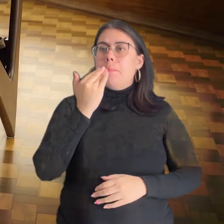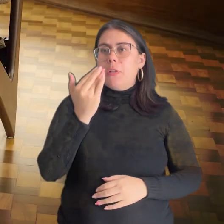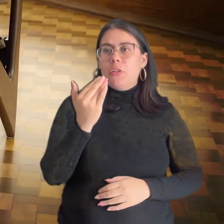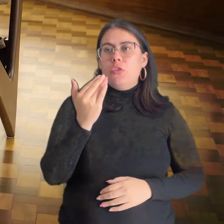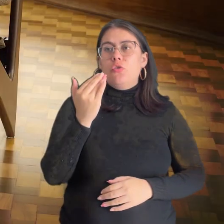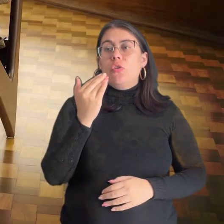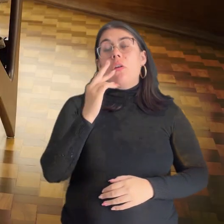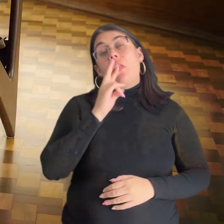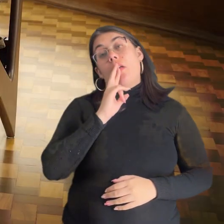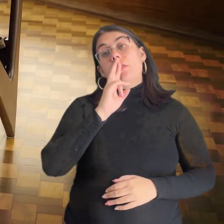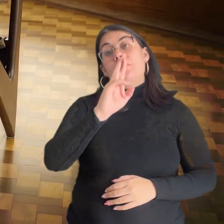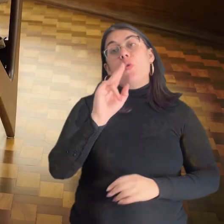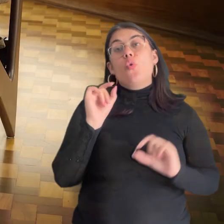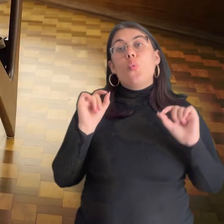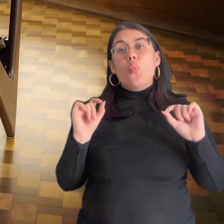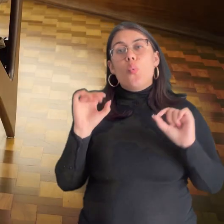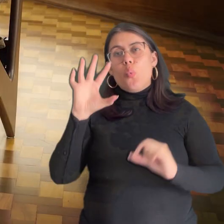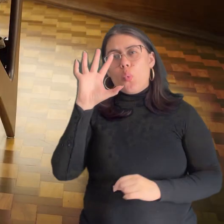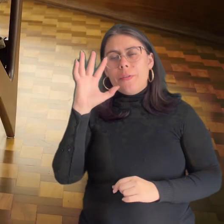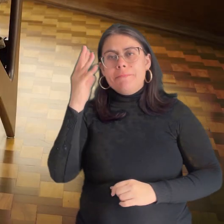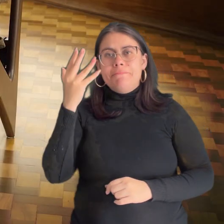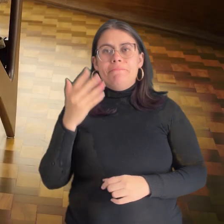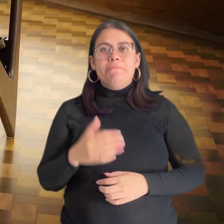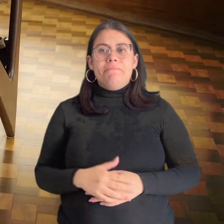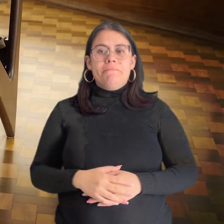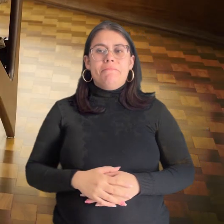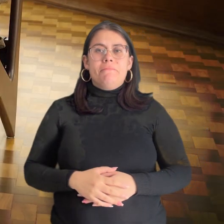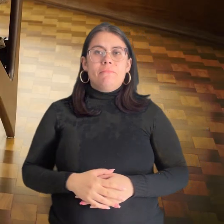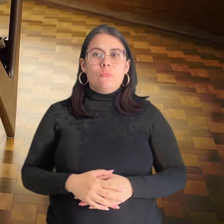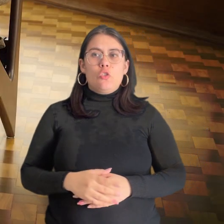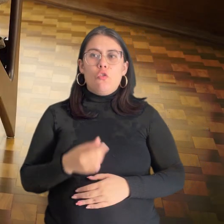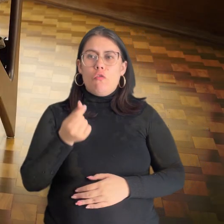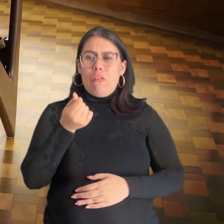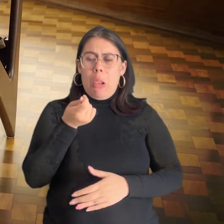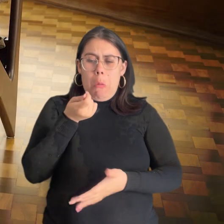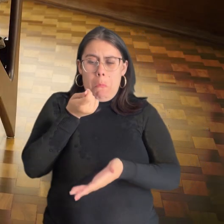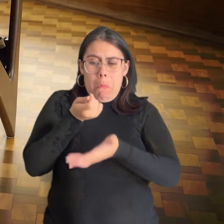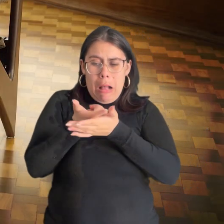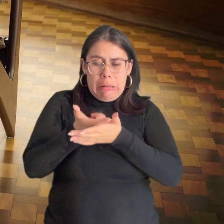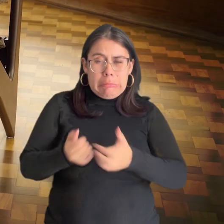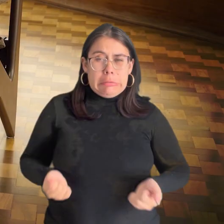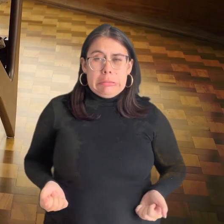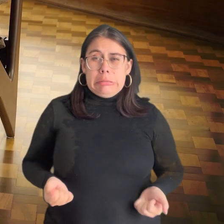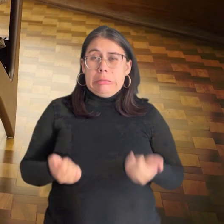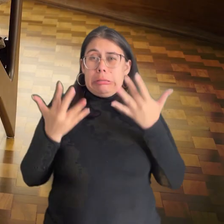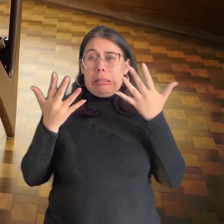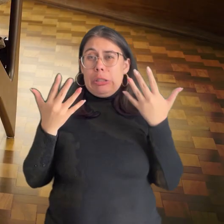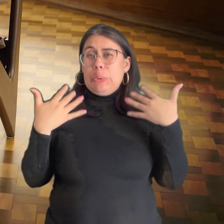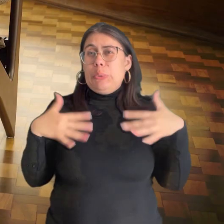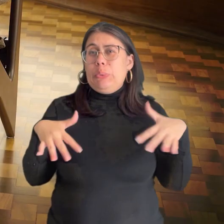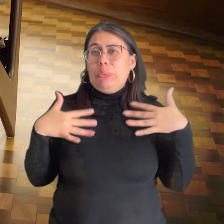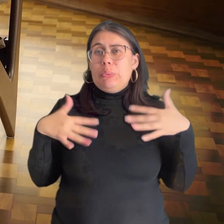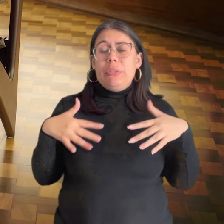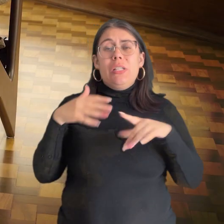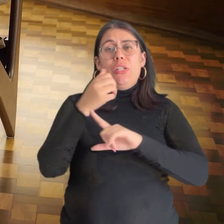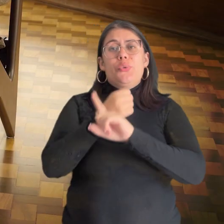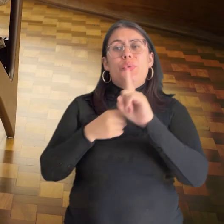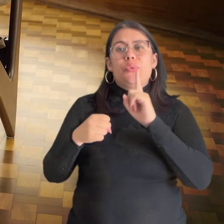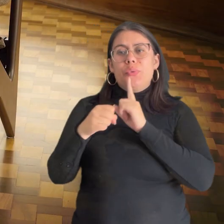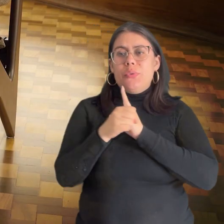e o resultado foi que o custo era muito grande.